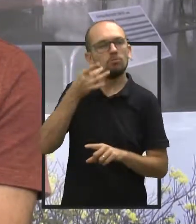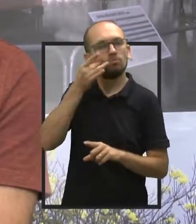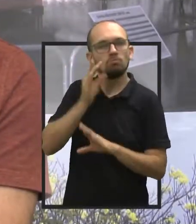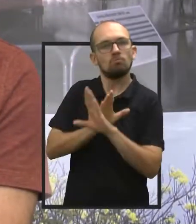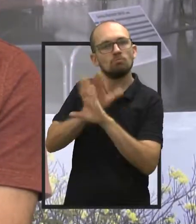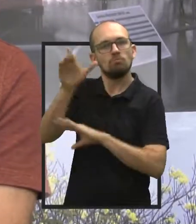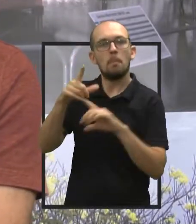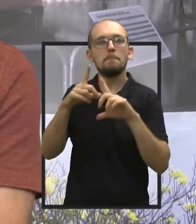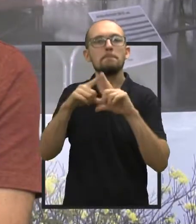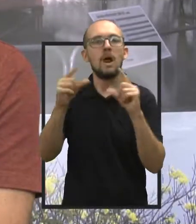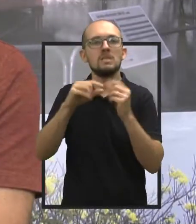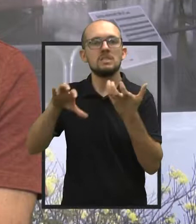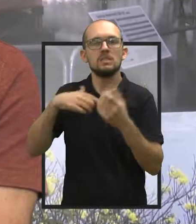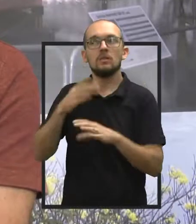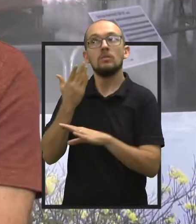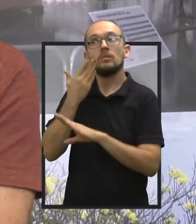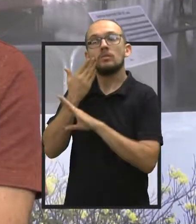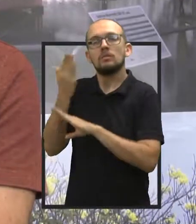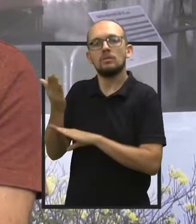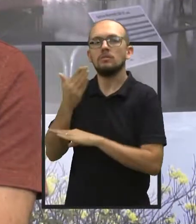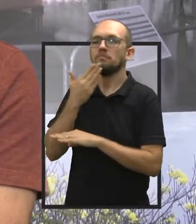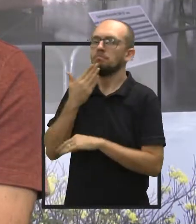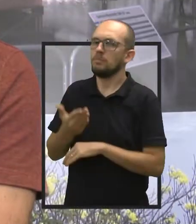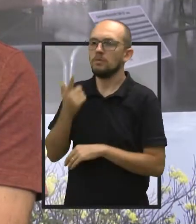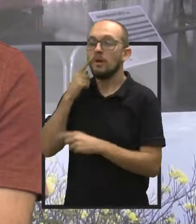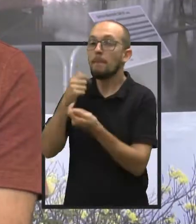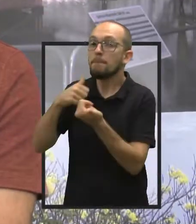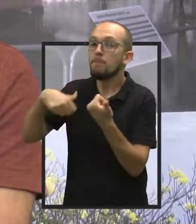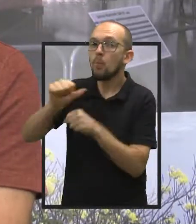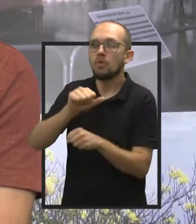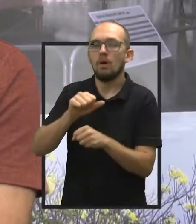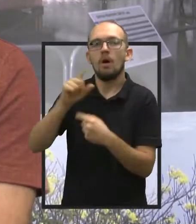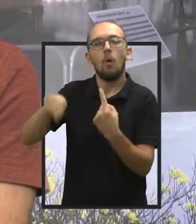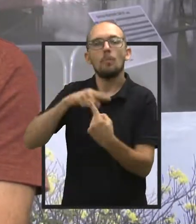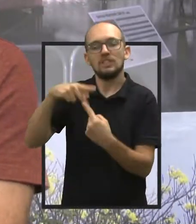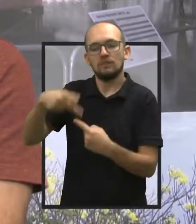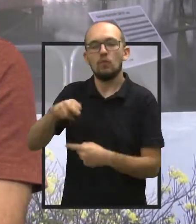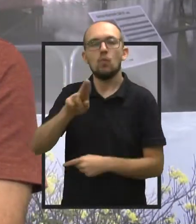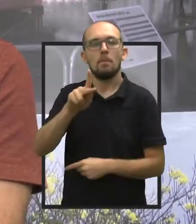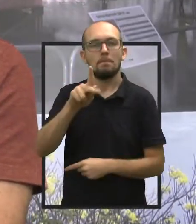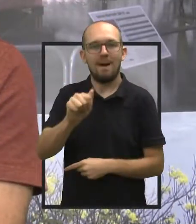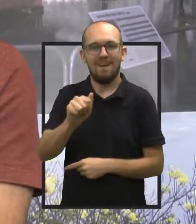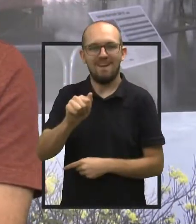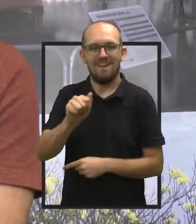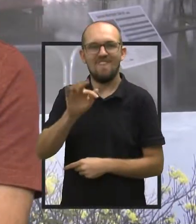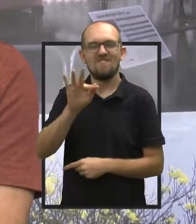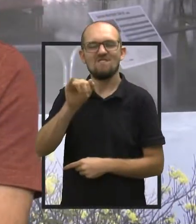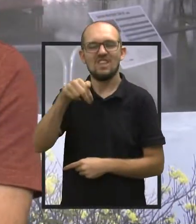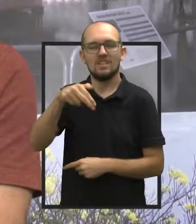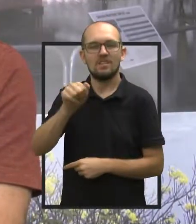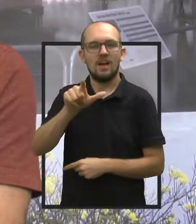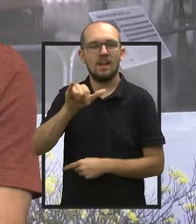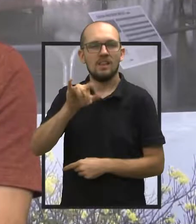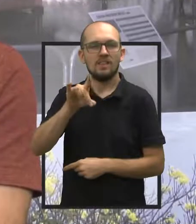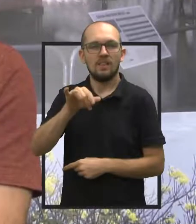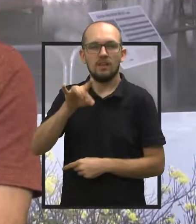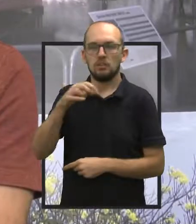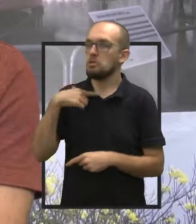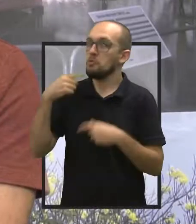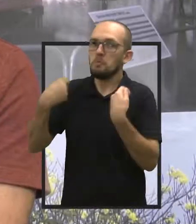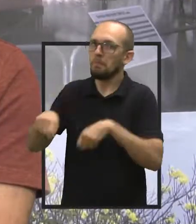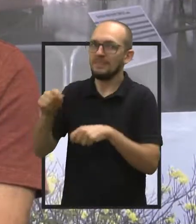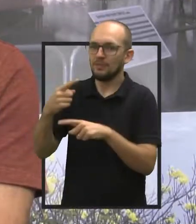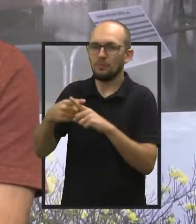se mudasse de finalidade da UPA. Certo? Mudando a finalidade, aí você não precisa devolver o recurso para o governo